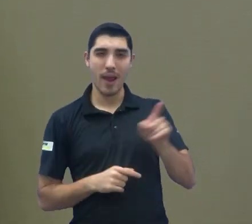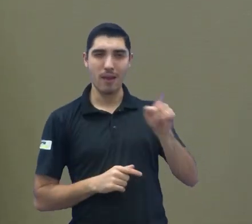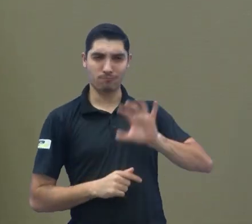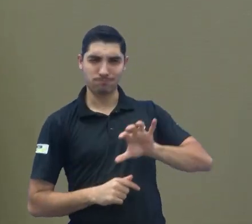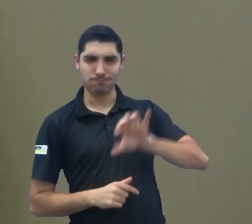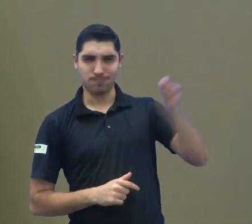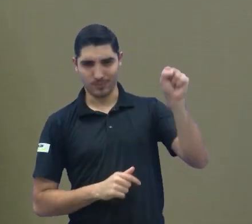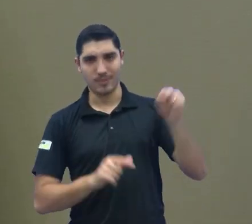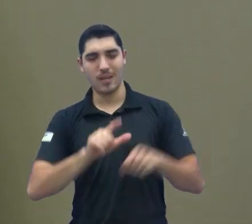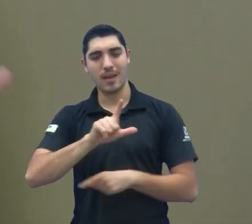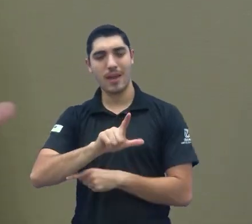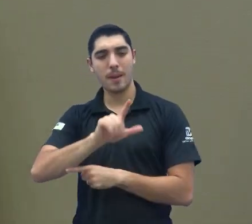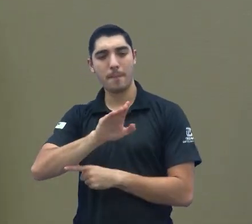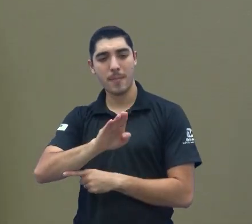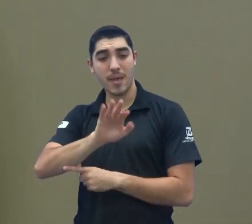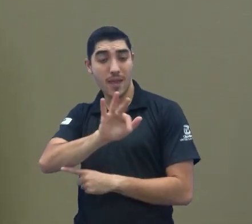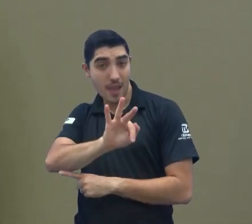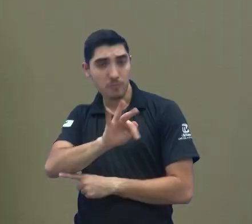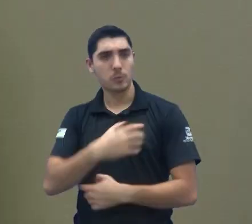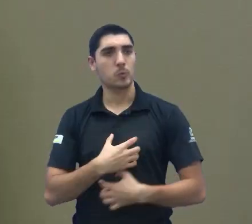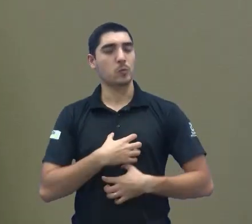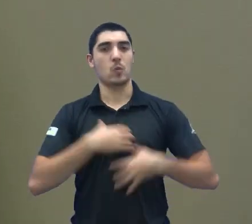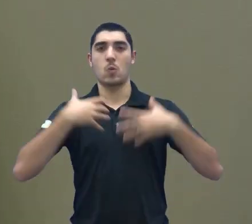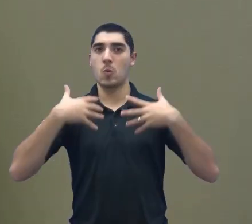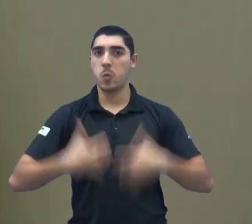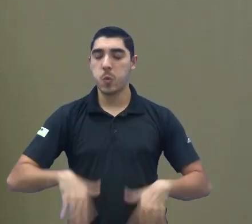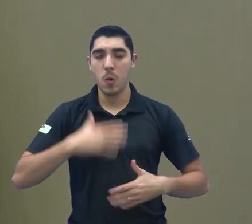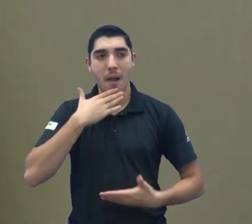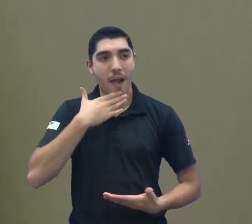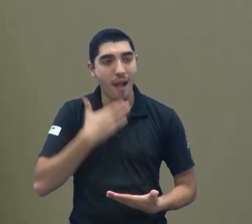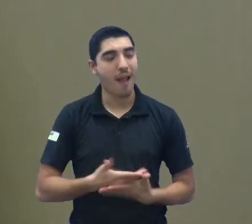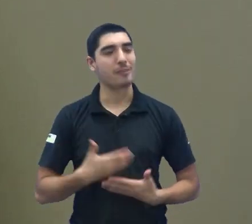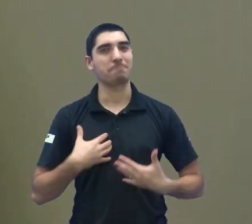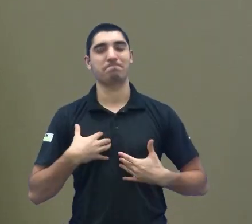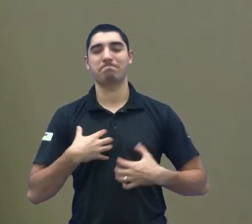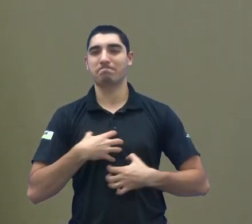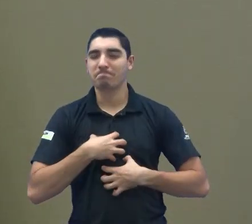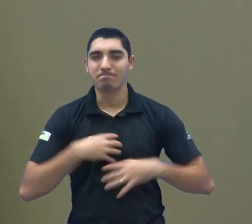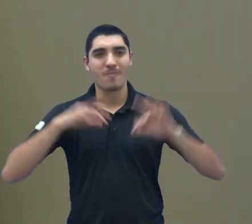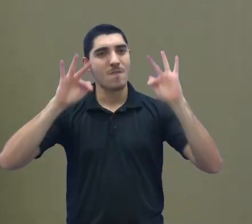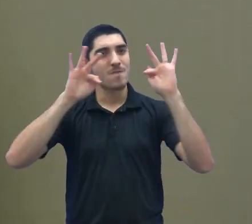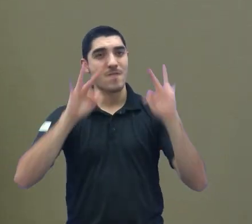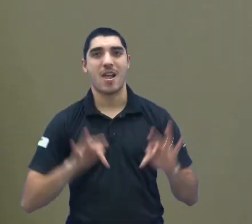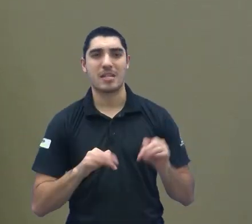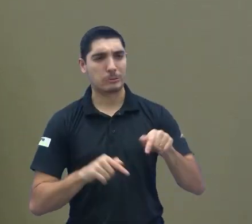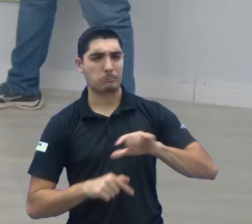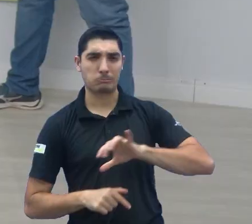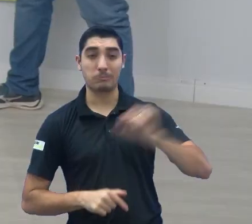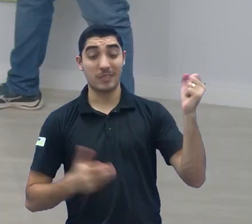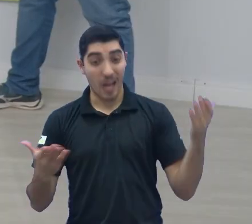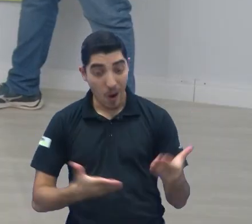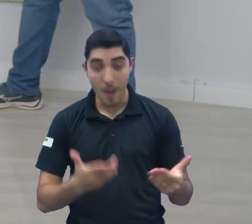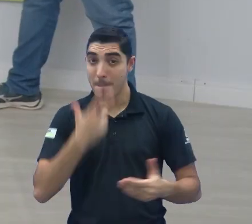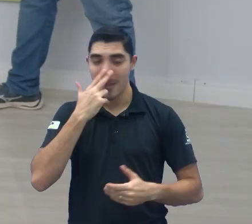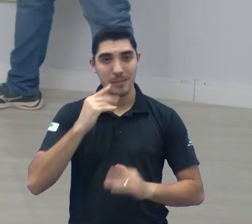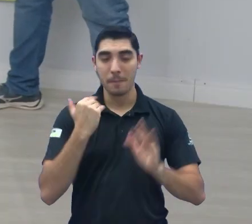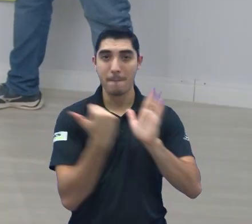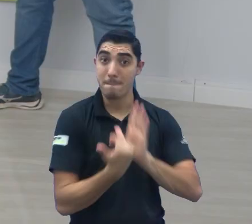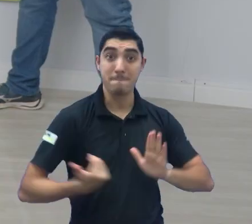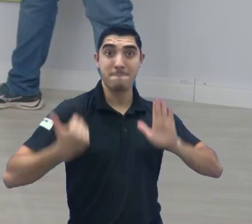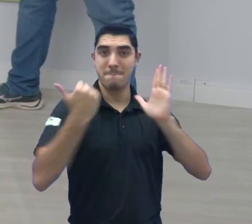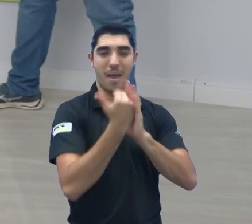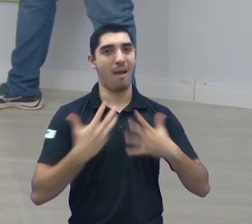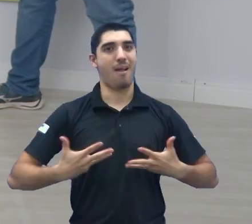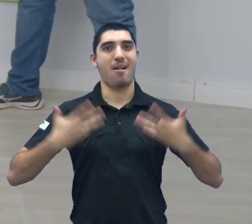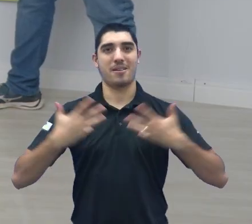uma surpresa. Não foi tão surpresa porque foi trabalho, mas eu fiquei muito feliz com o resultado e a gente está ainda mais motivado. Maravilha. Paulo, a Ana está com a